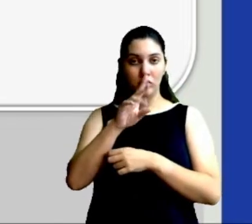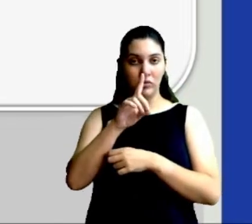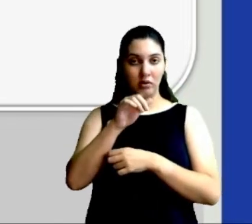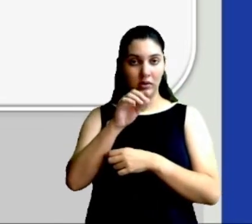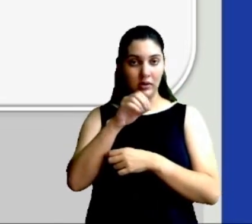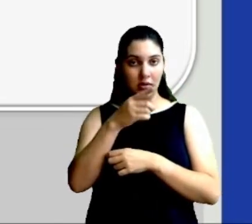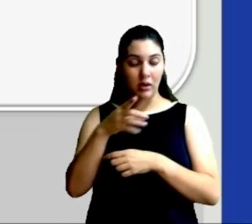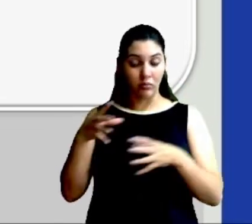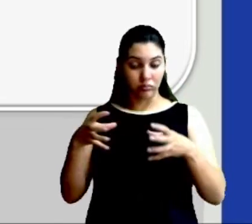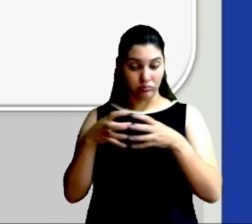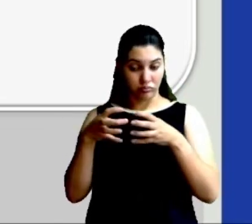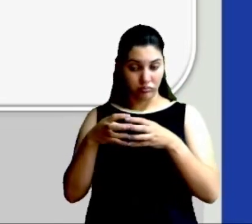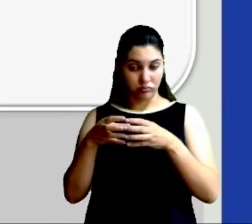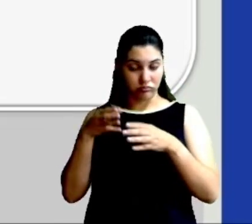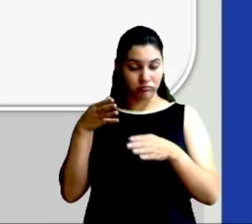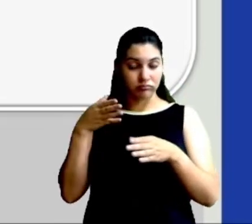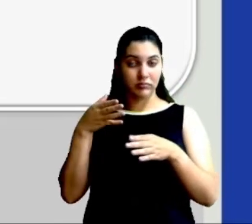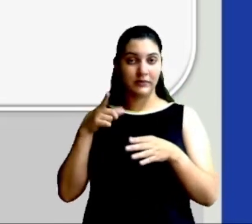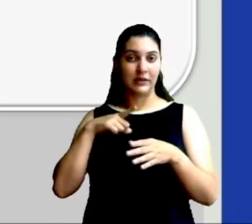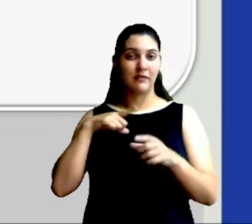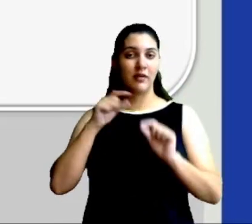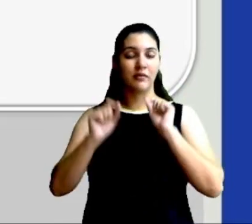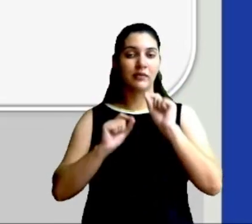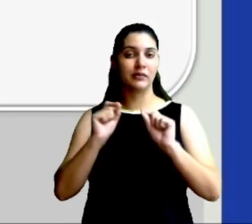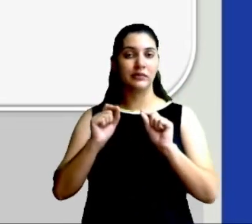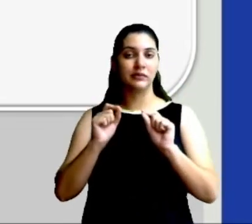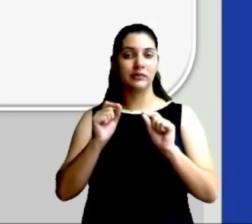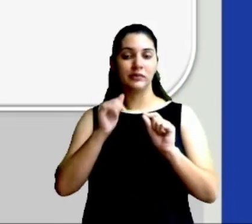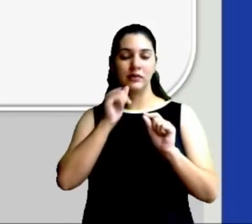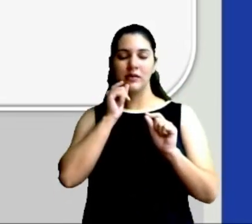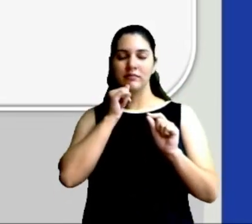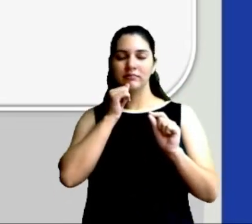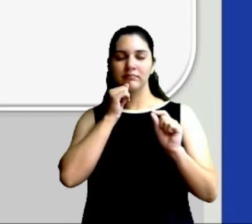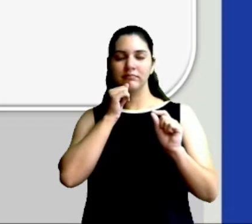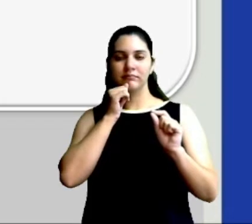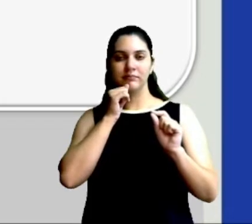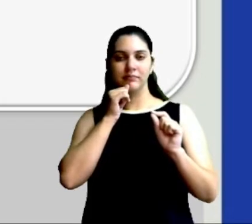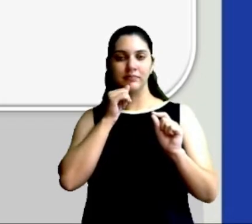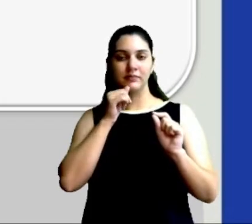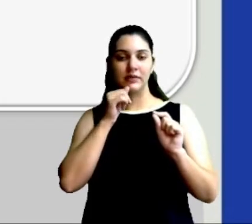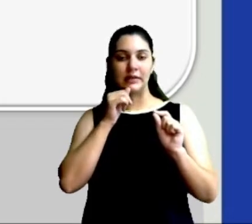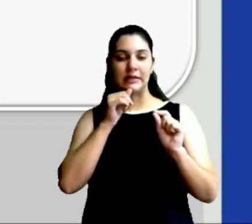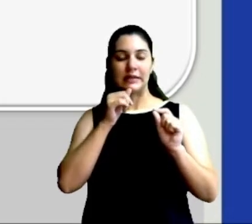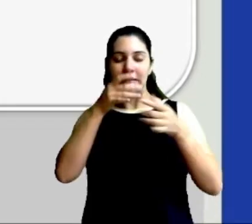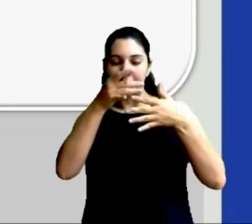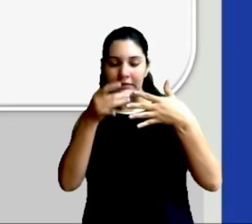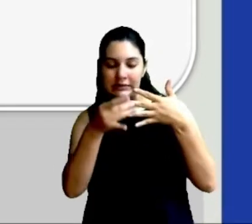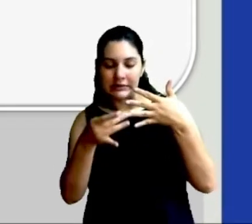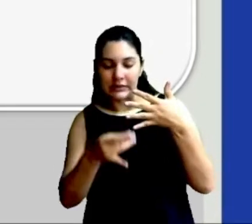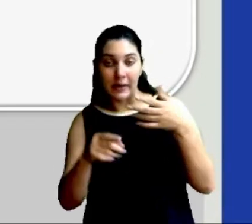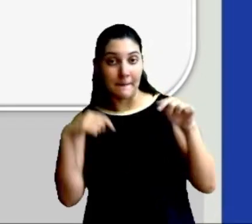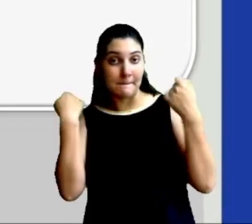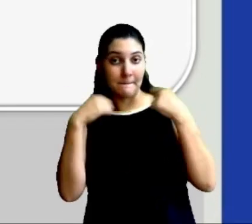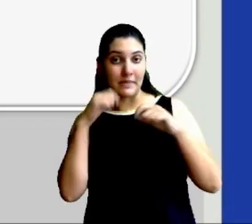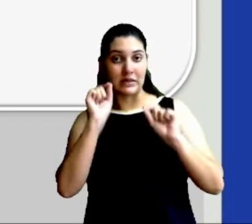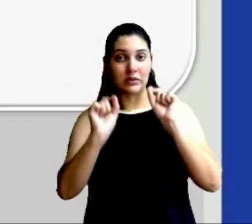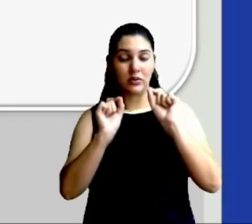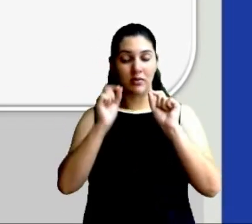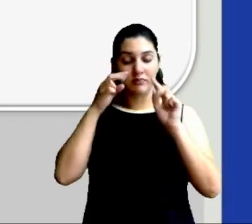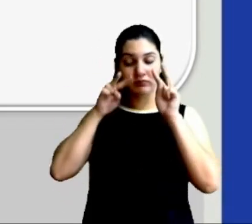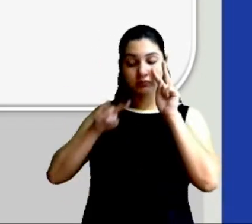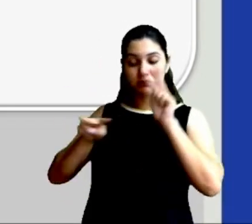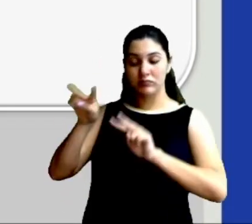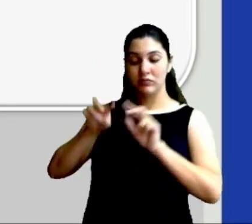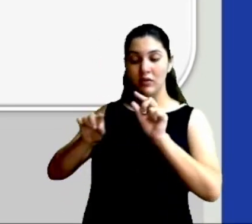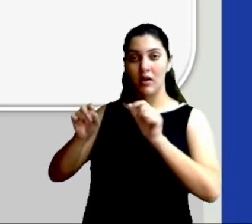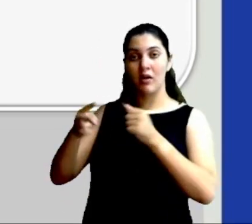ele estiver colocando uma especificidade, estiver sendo especificado, a gente precisa dar uma